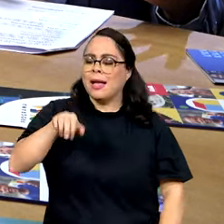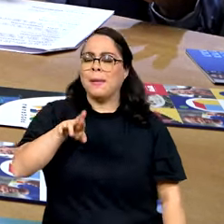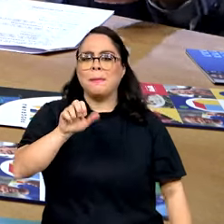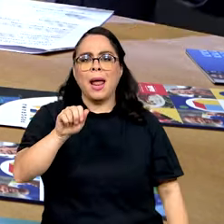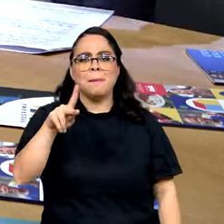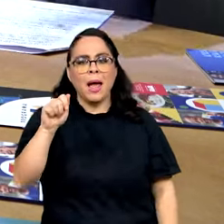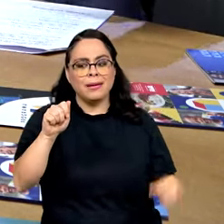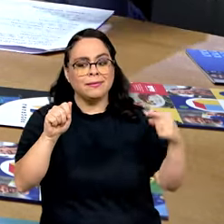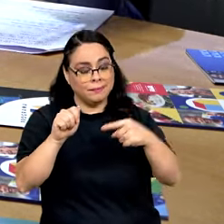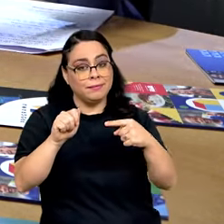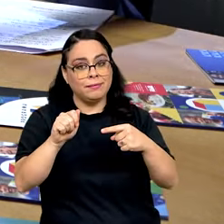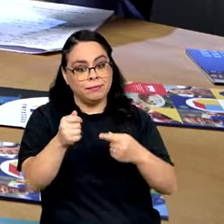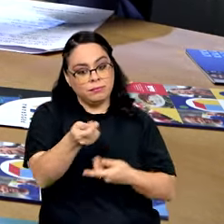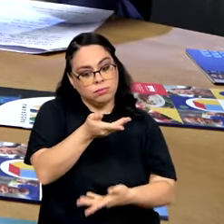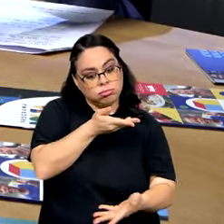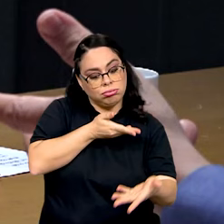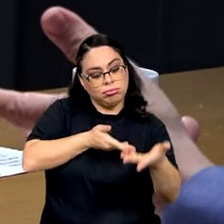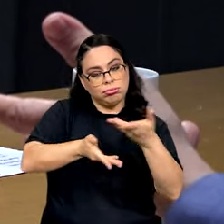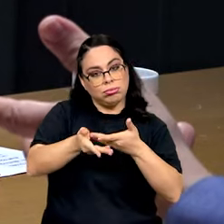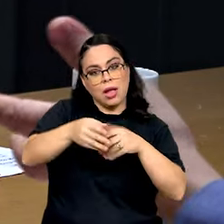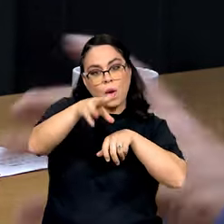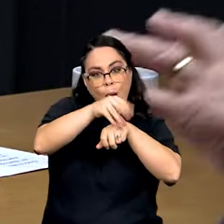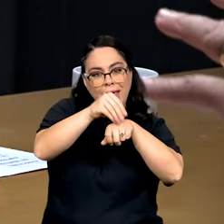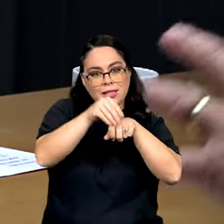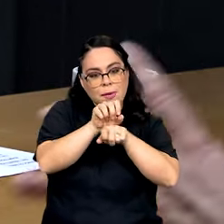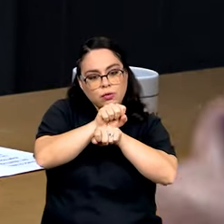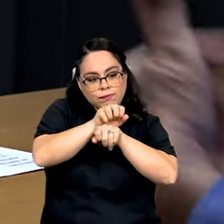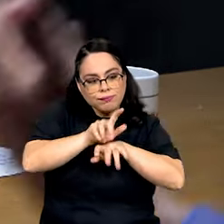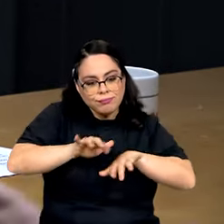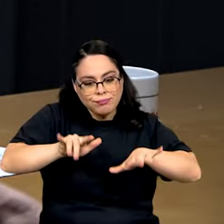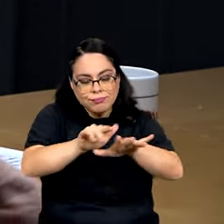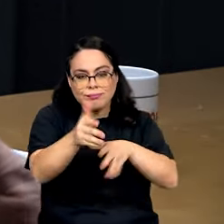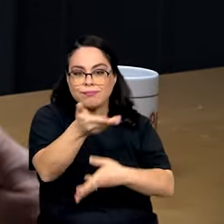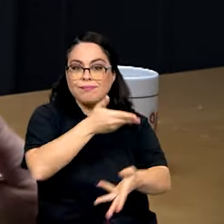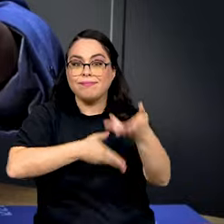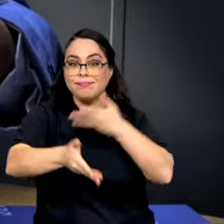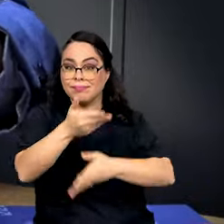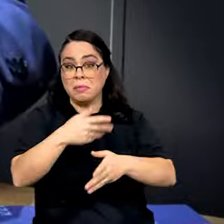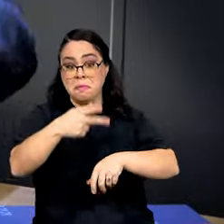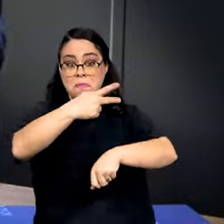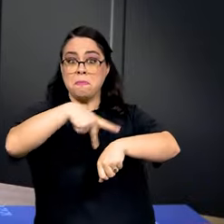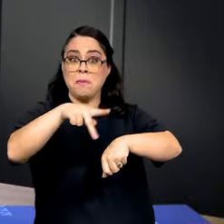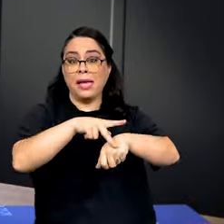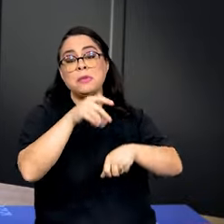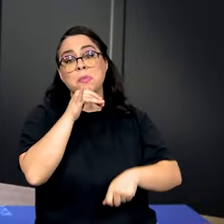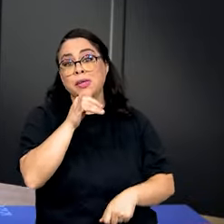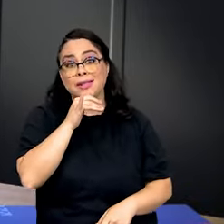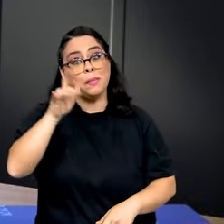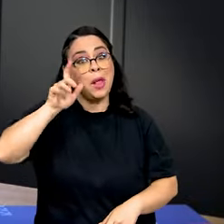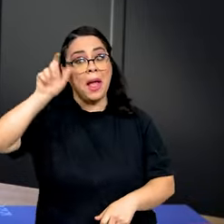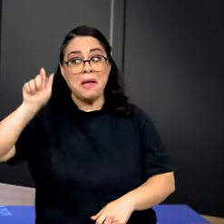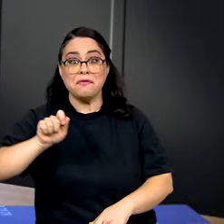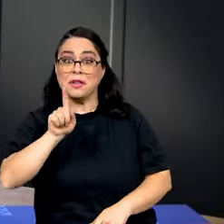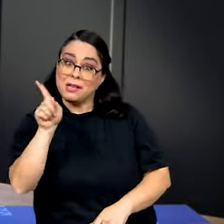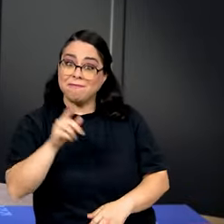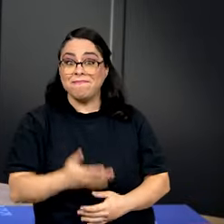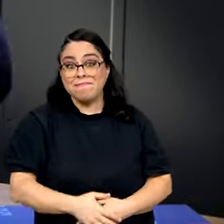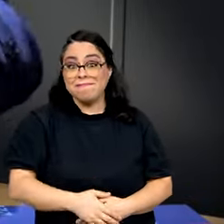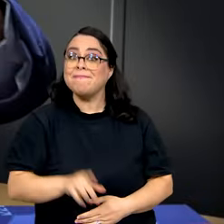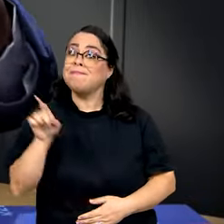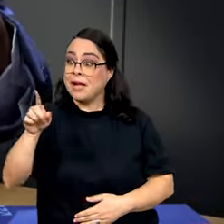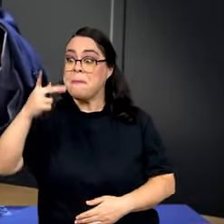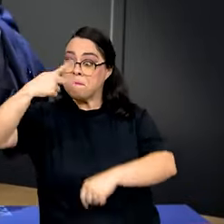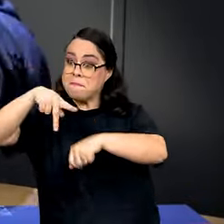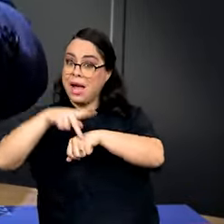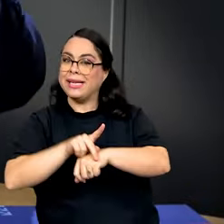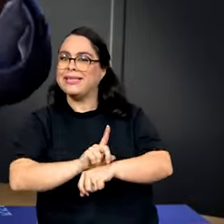da Embrapa Nós já estamos partilhando e vamos partilhar ainda mais com países da África ali